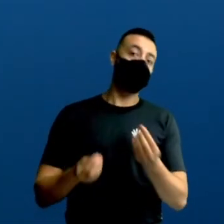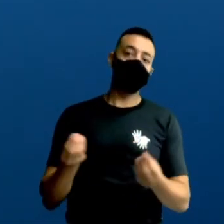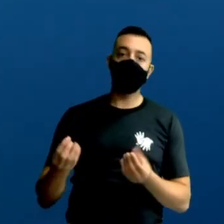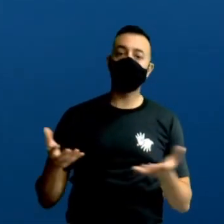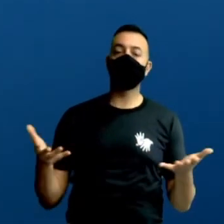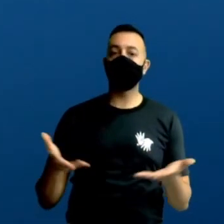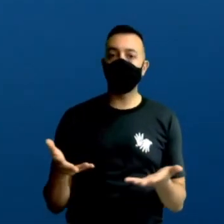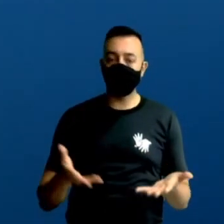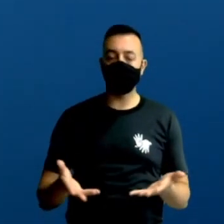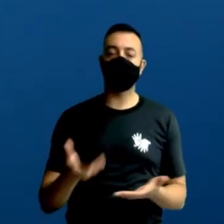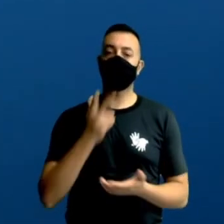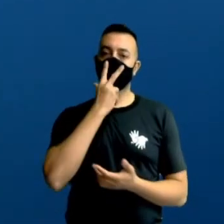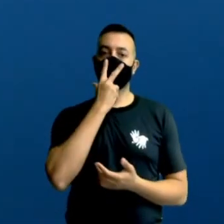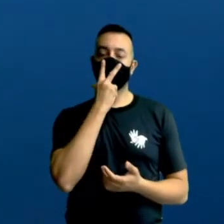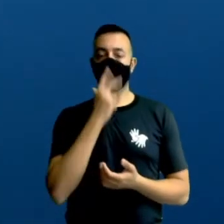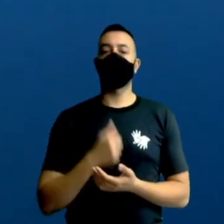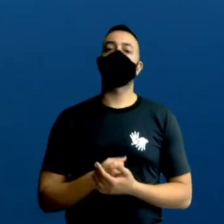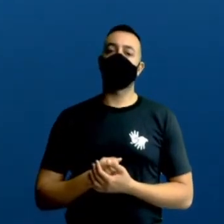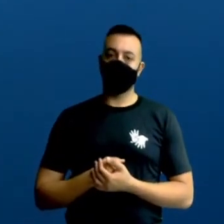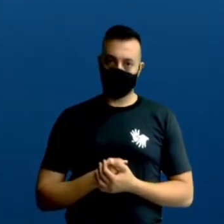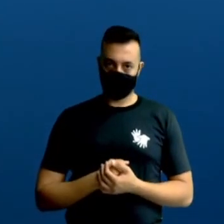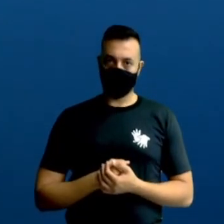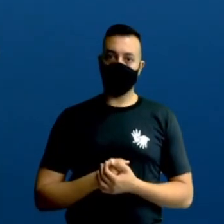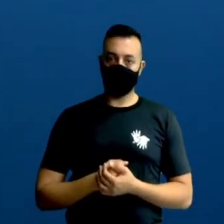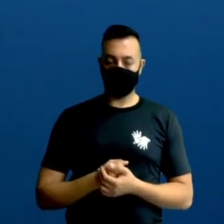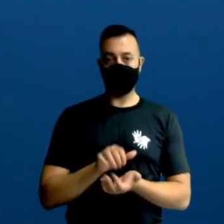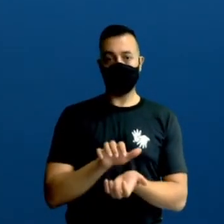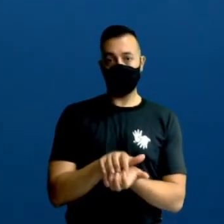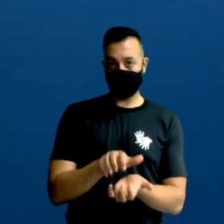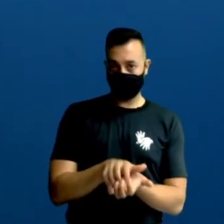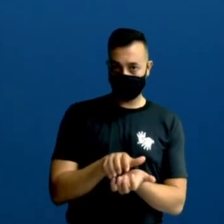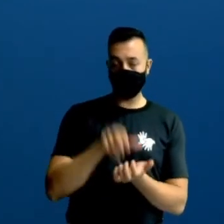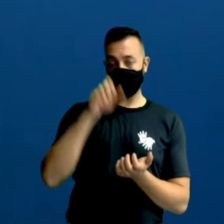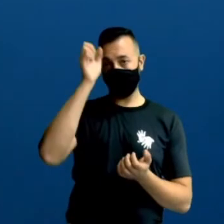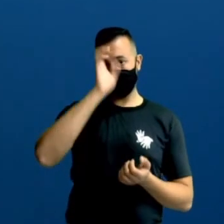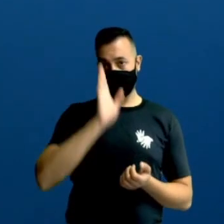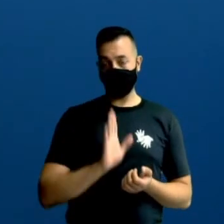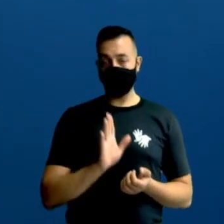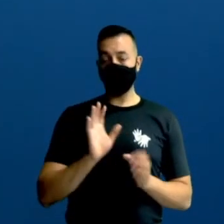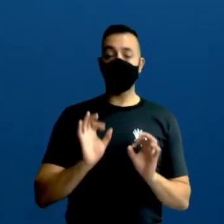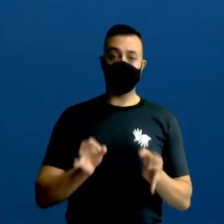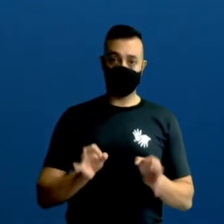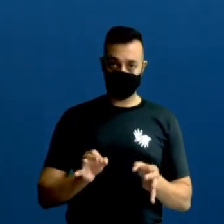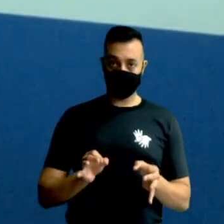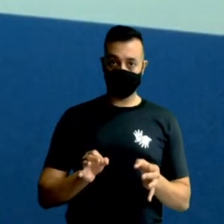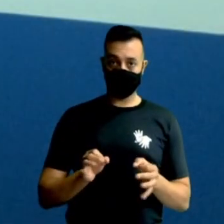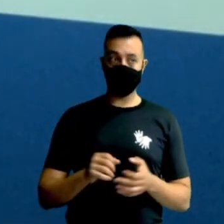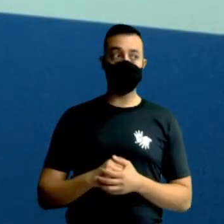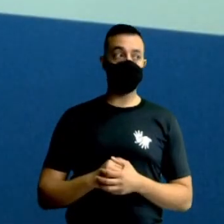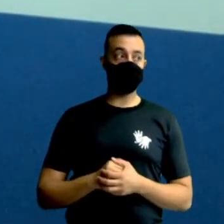hoje se situa Vitória de Santo Antão, aqui no Pernambuco e no Brasil, tá certo?